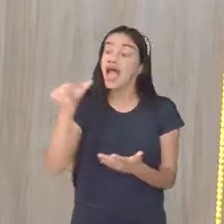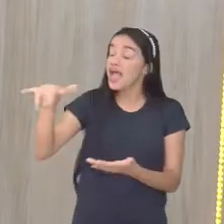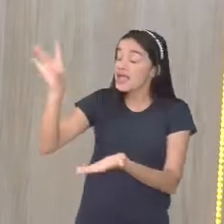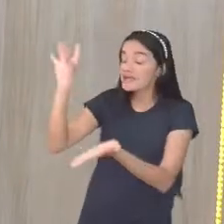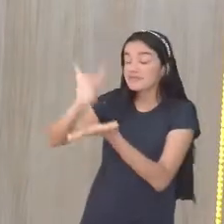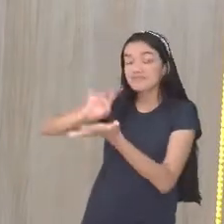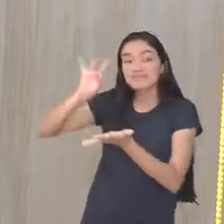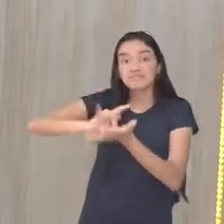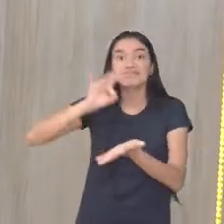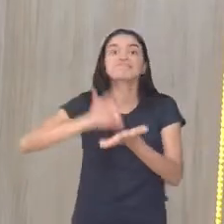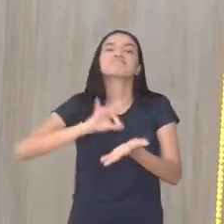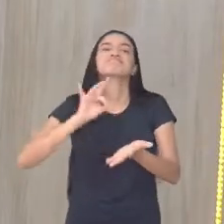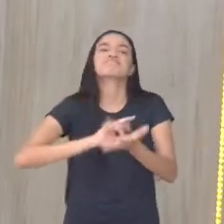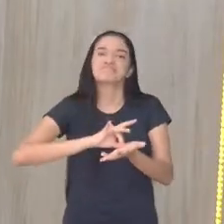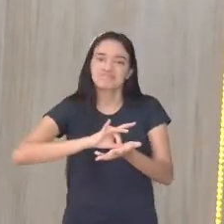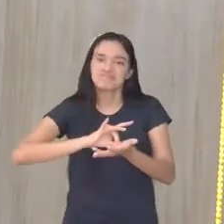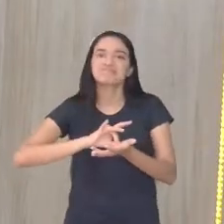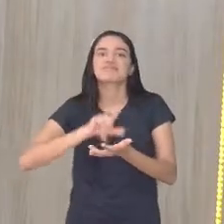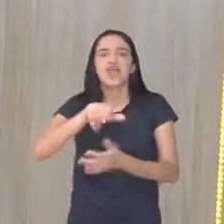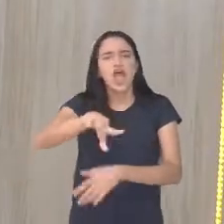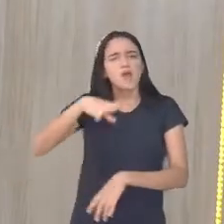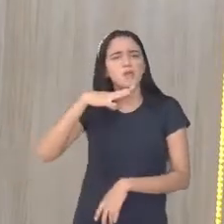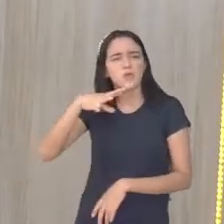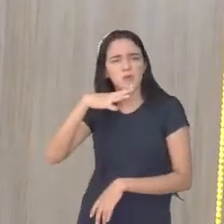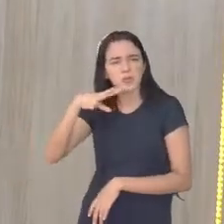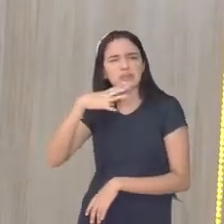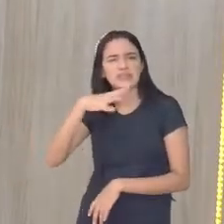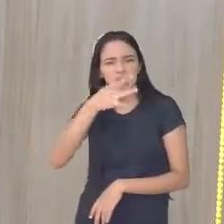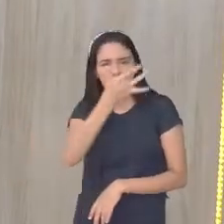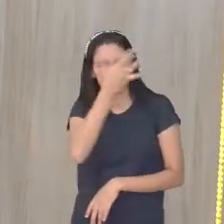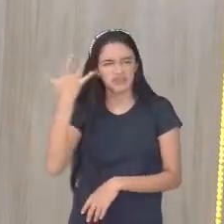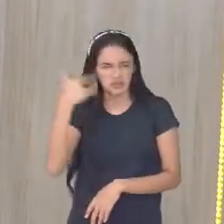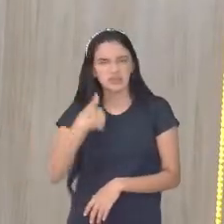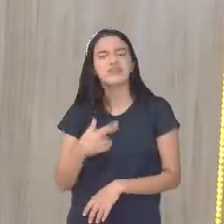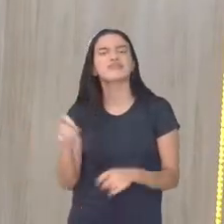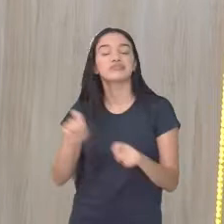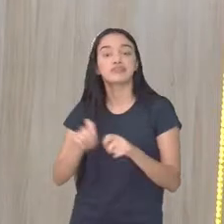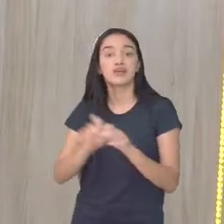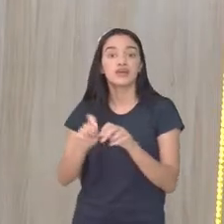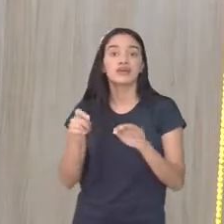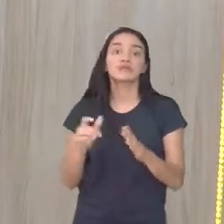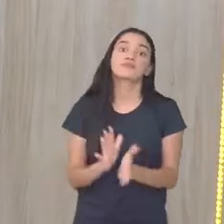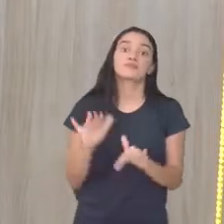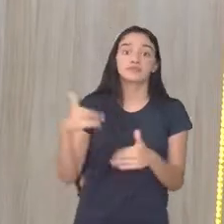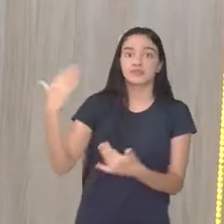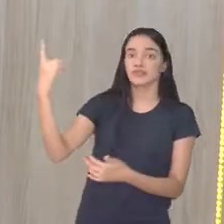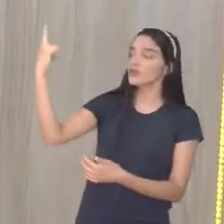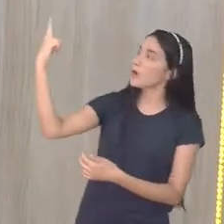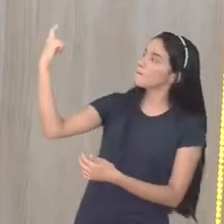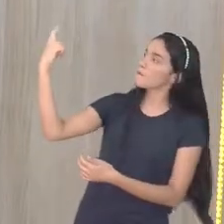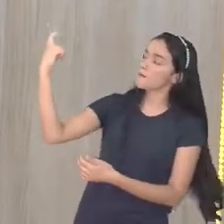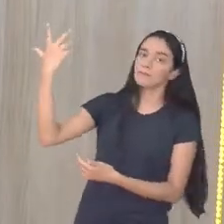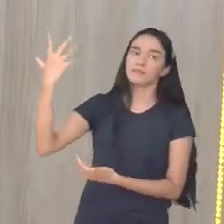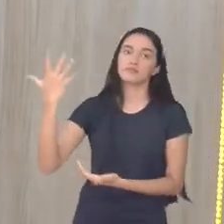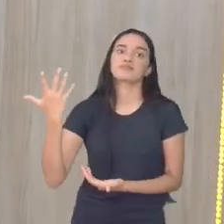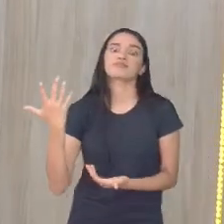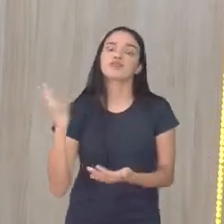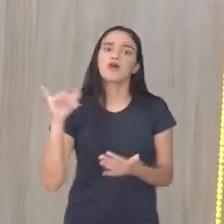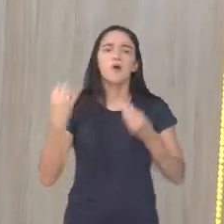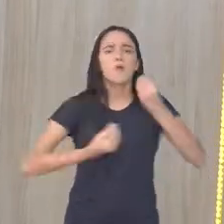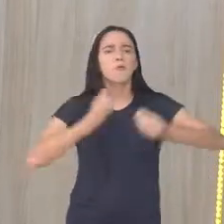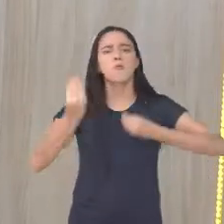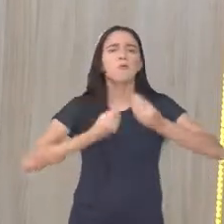monóculos. Adoro. Vamos ver mais um pouquinho aí. Aqui, joga na tela. Aí vocês estão vendo já a pintura, né? Tem